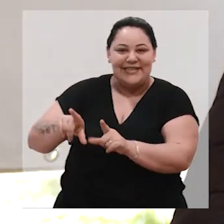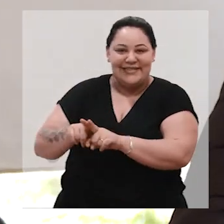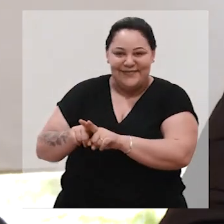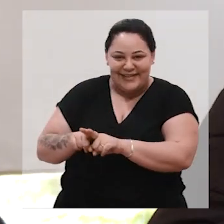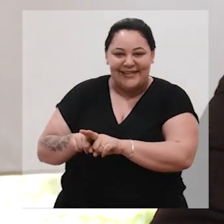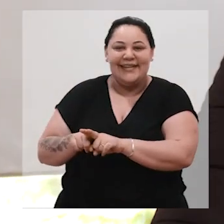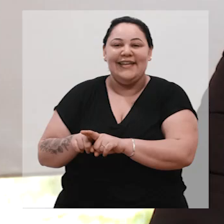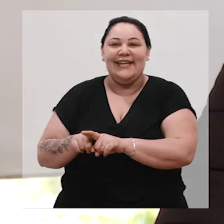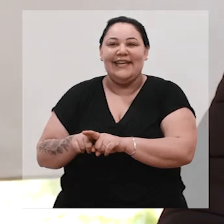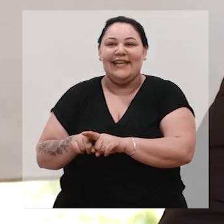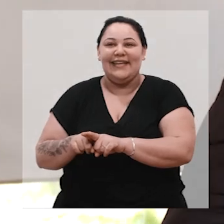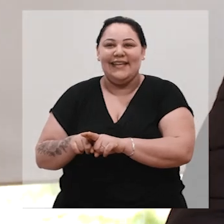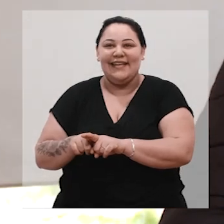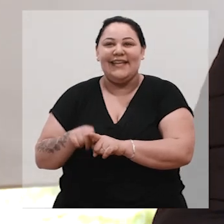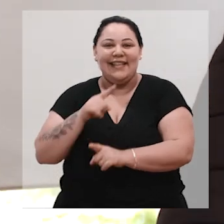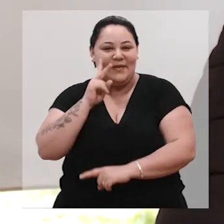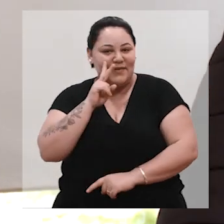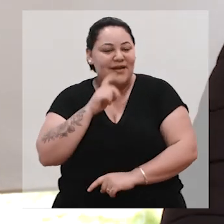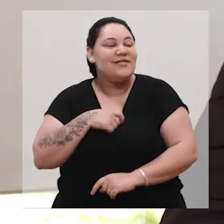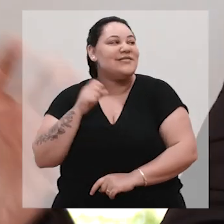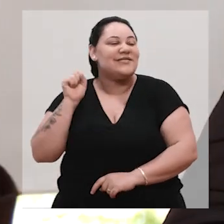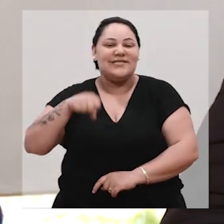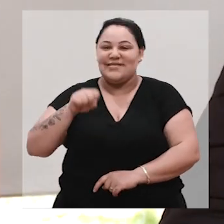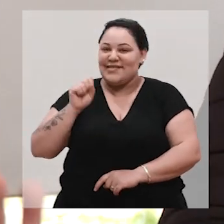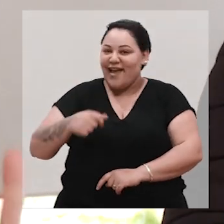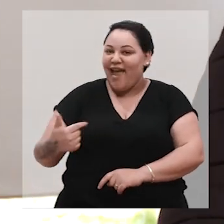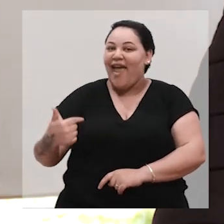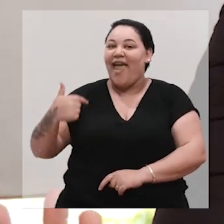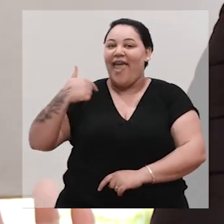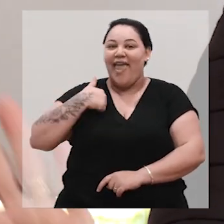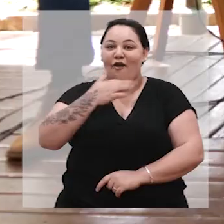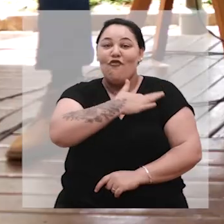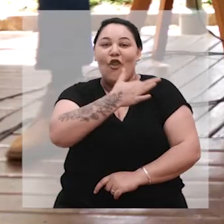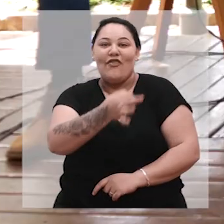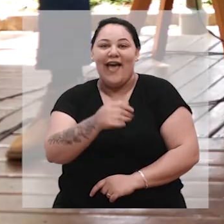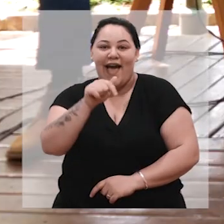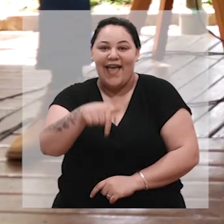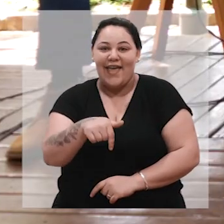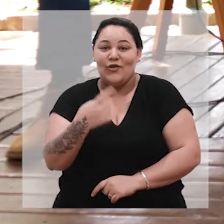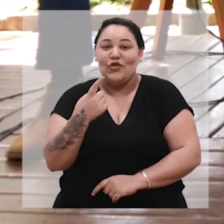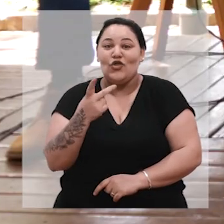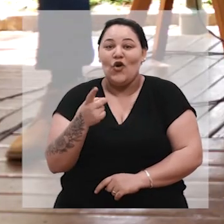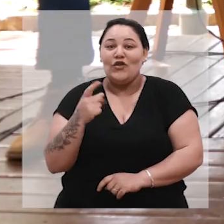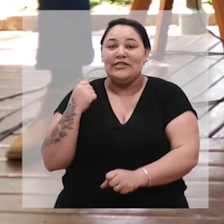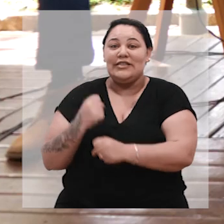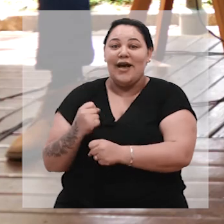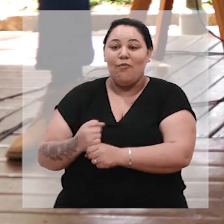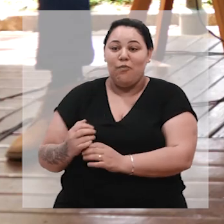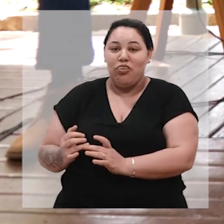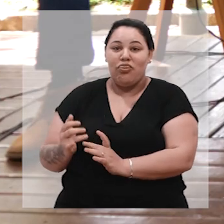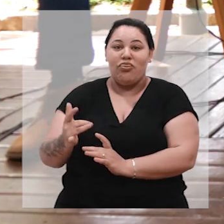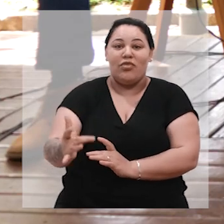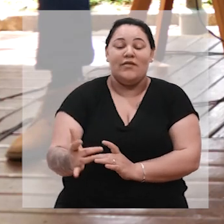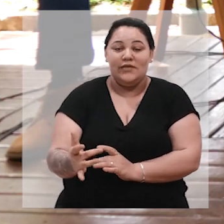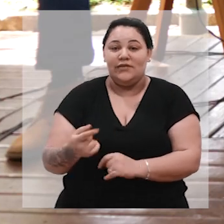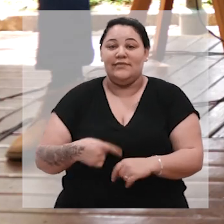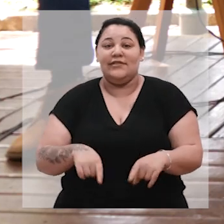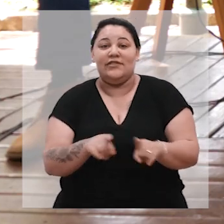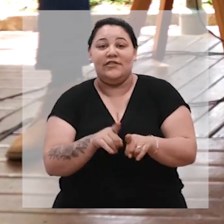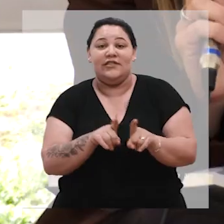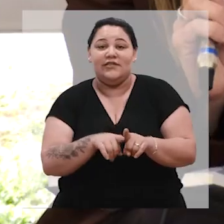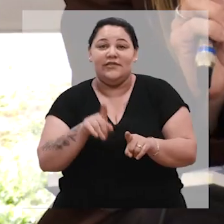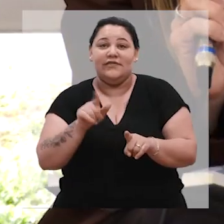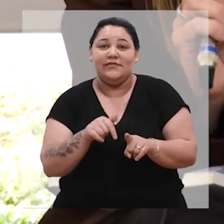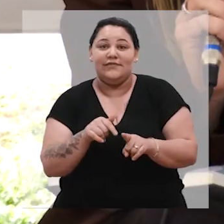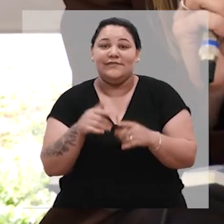aqui na praça, para os pitiquinhos. Isso, eu contei histórias, gente, voluntariamente por 12 anos. E é